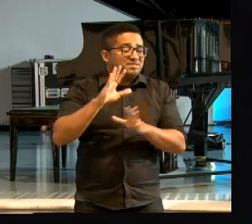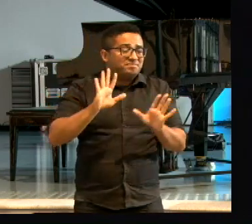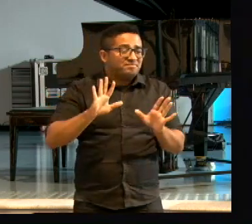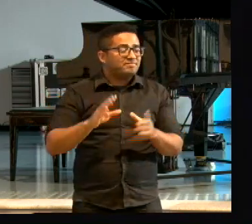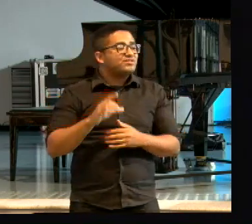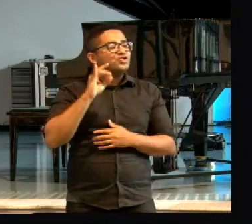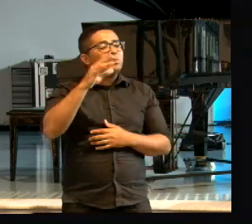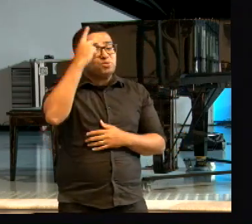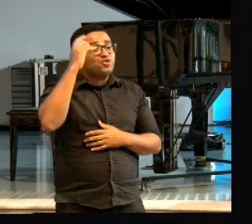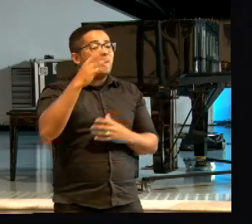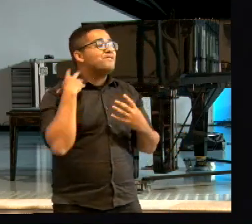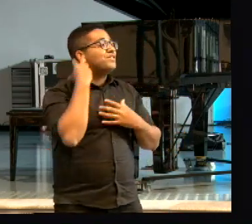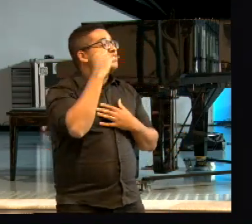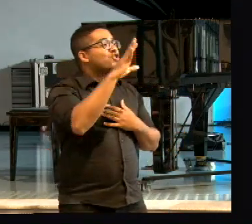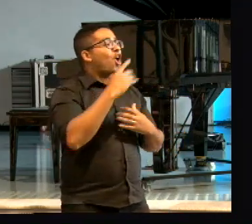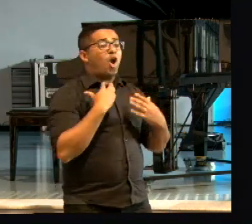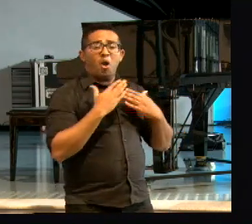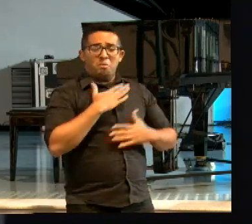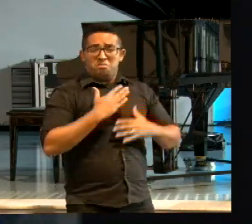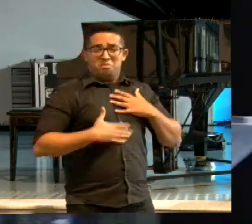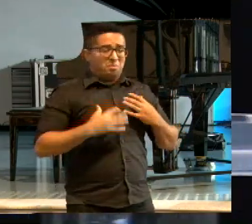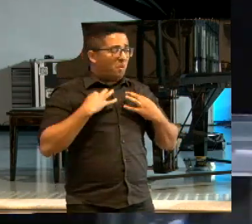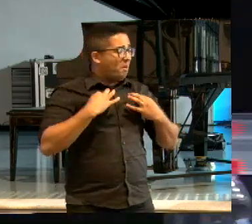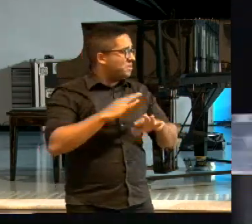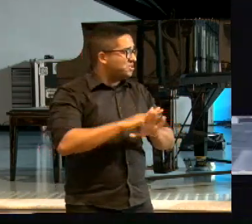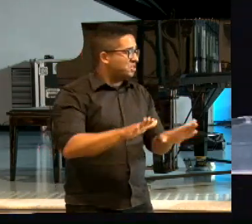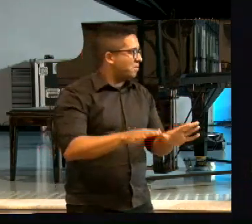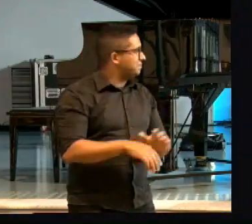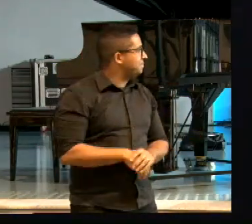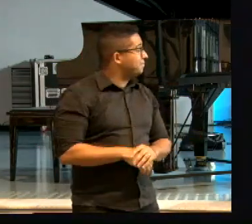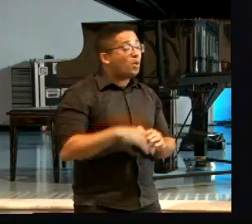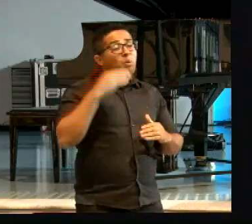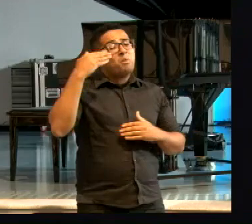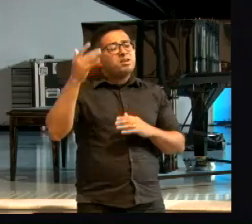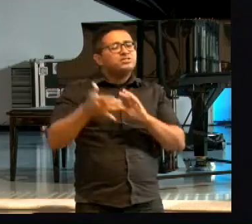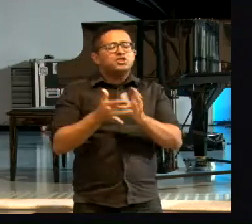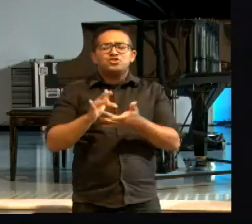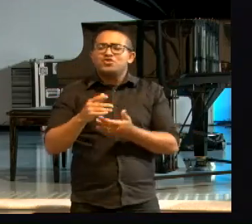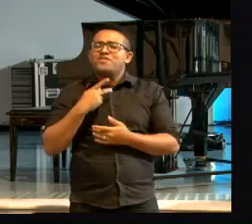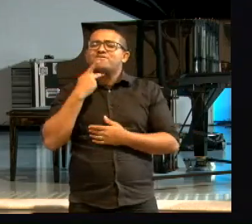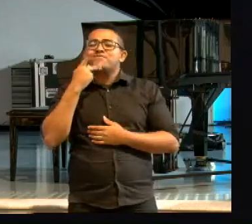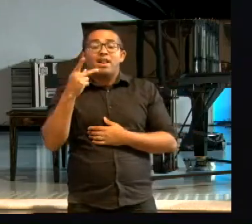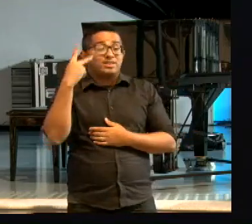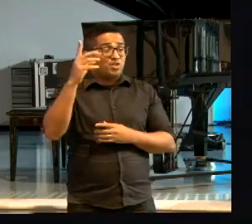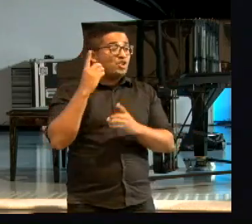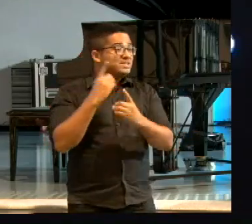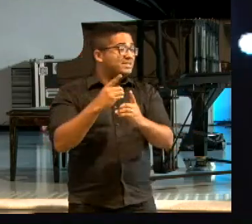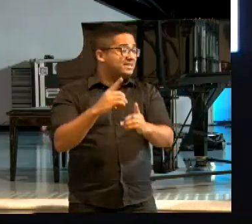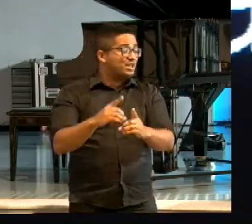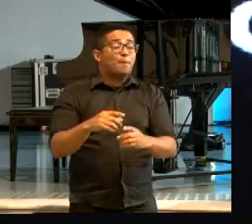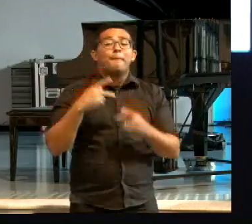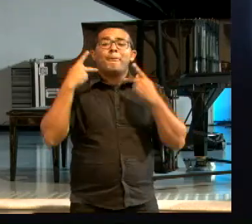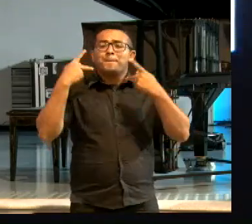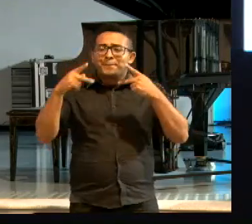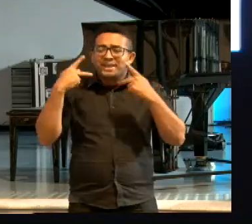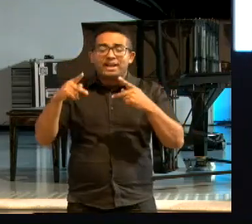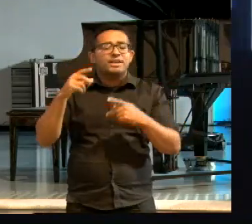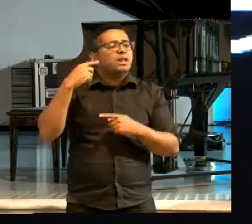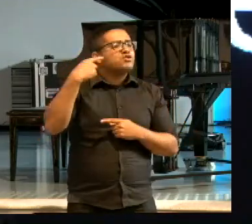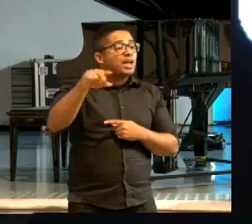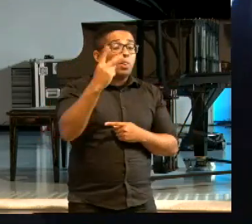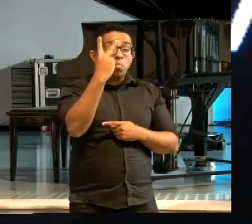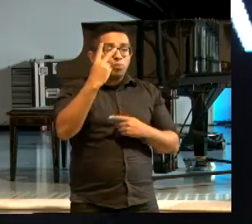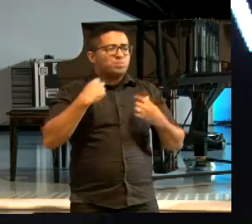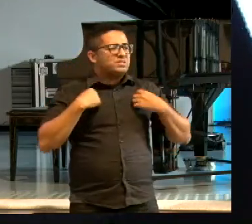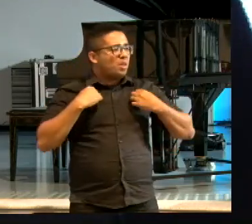que viajava só com a roupa do corpo. Quando Jesus fala sobre os seus discípulos irem pregar e sair sem levar duas